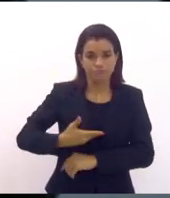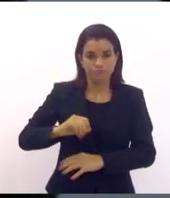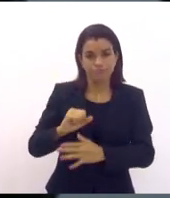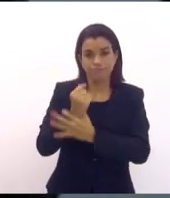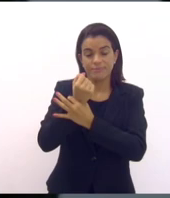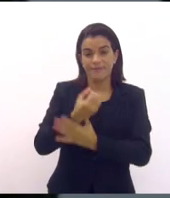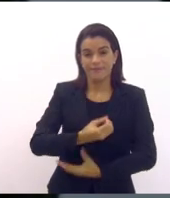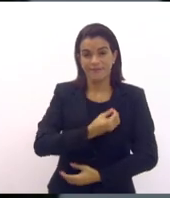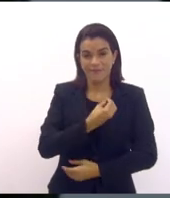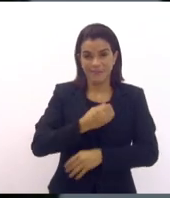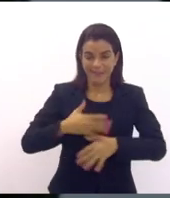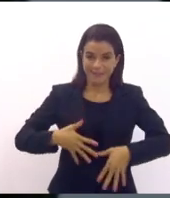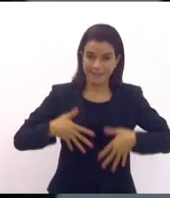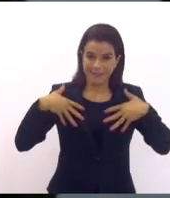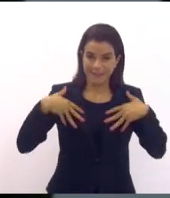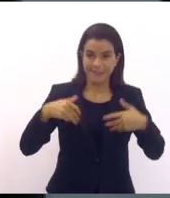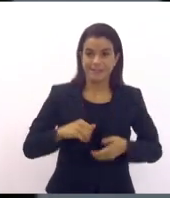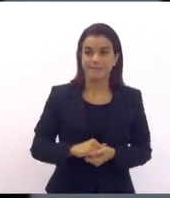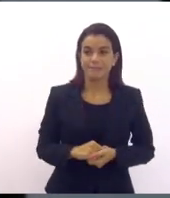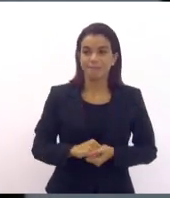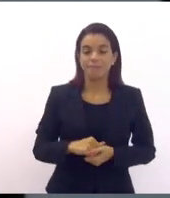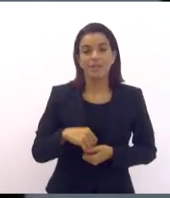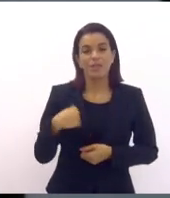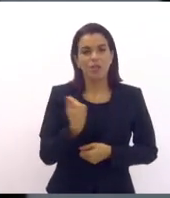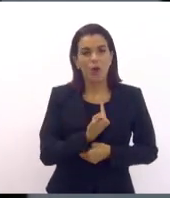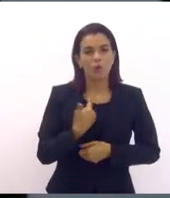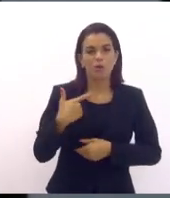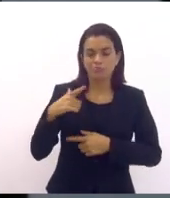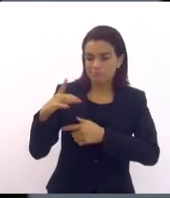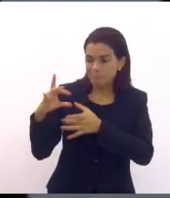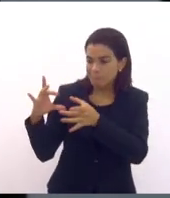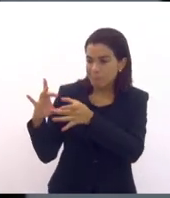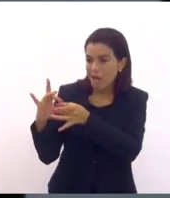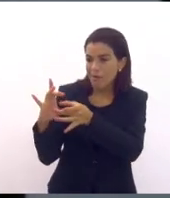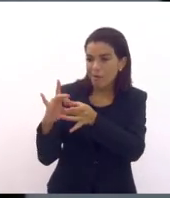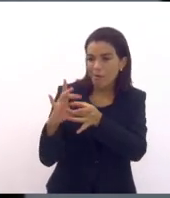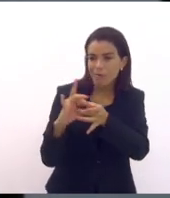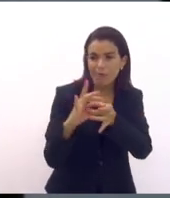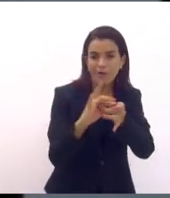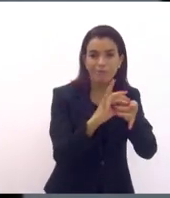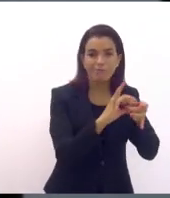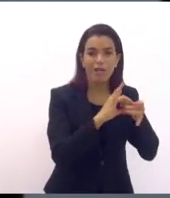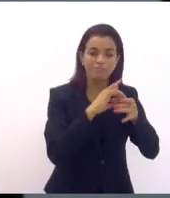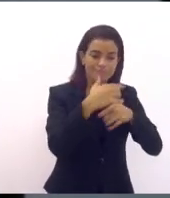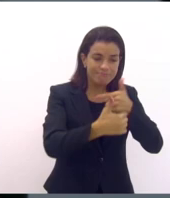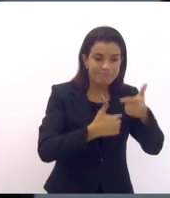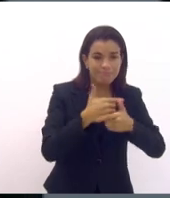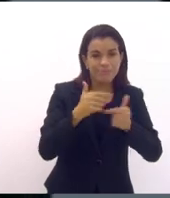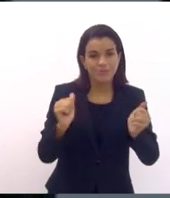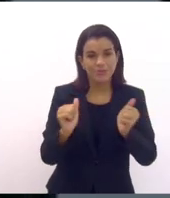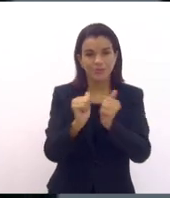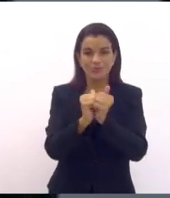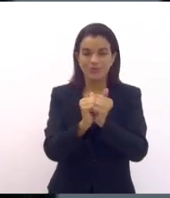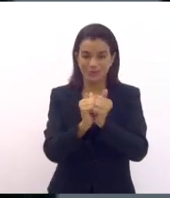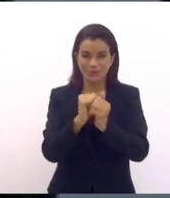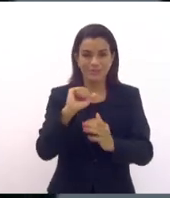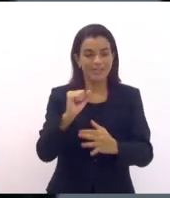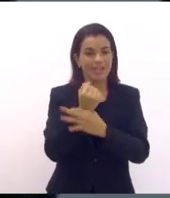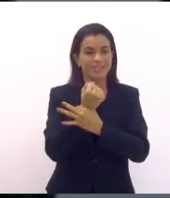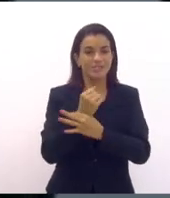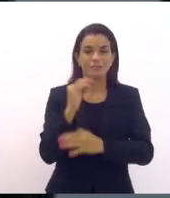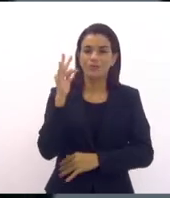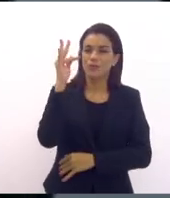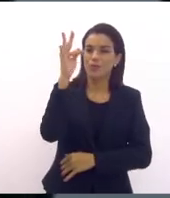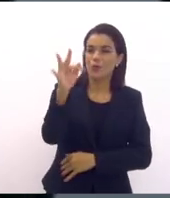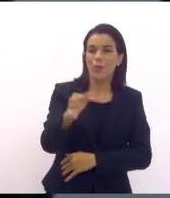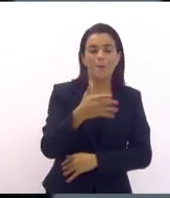dignidade então nosso trabalho é se somando a cada um de vocês para assim trabalharmos juntos e dessa forma garantimos um futuro